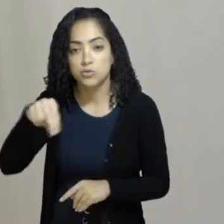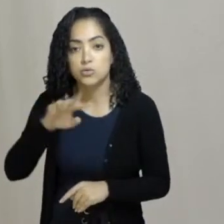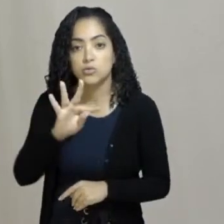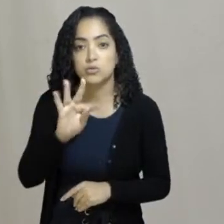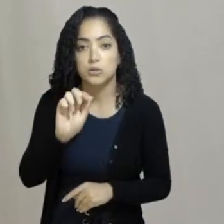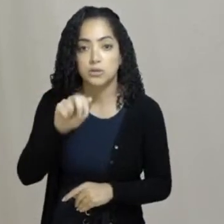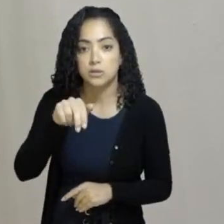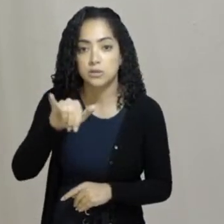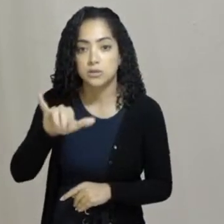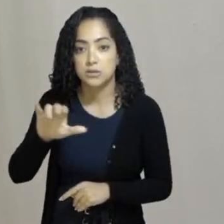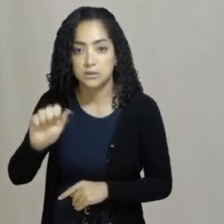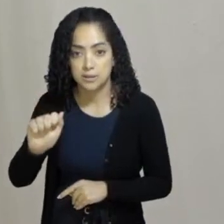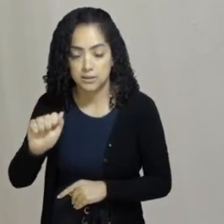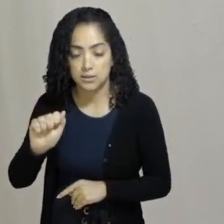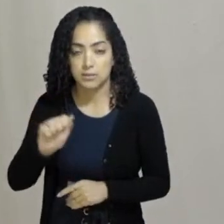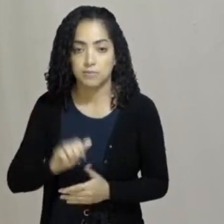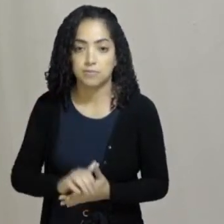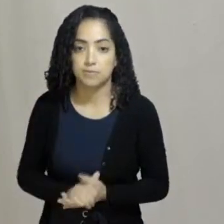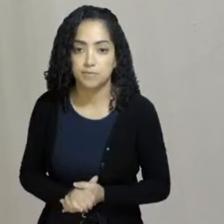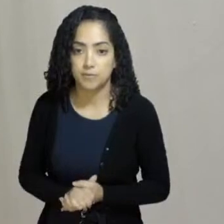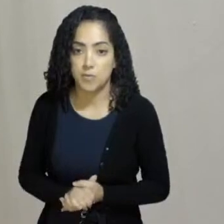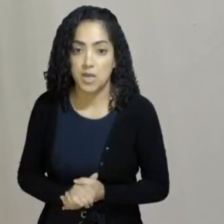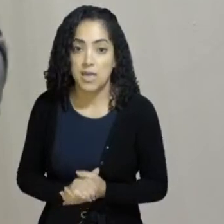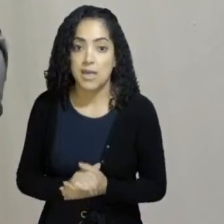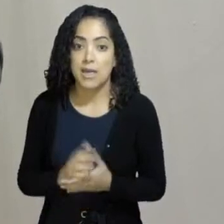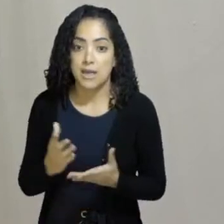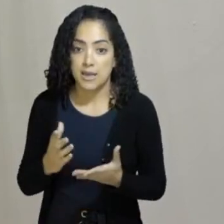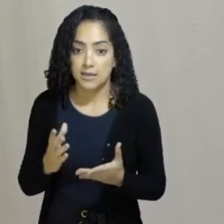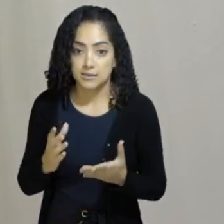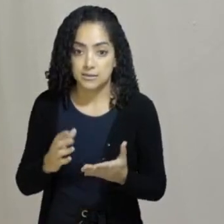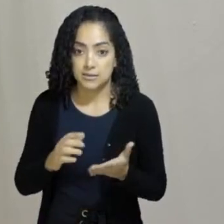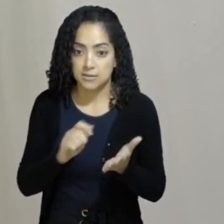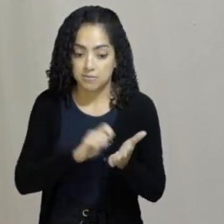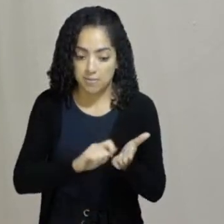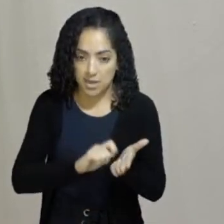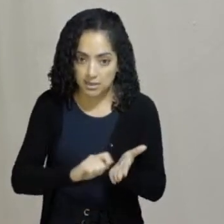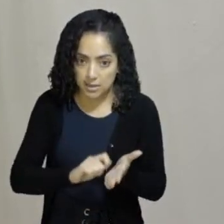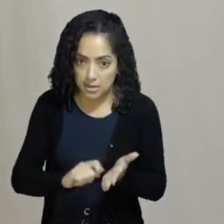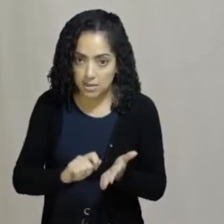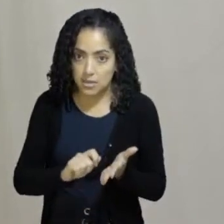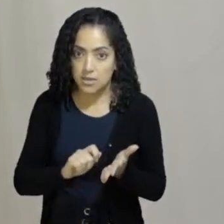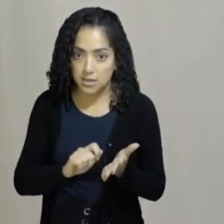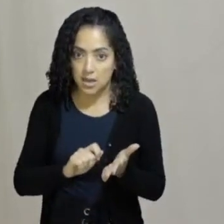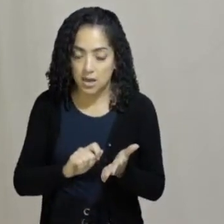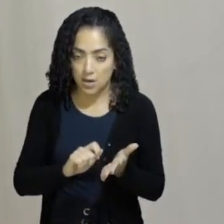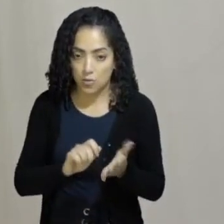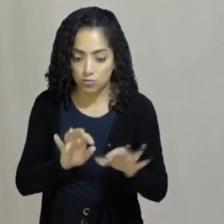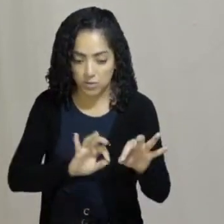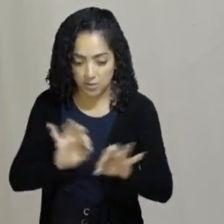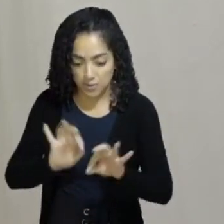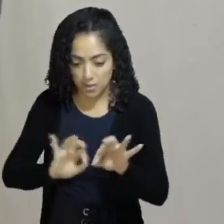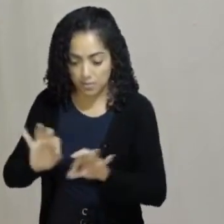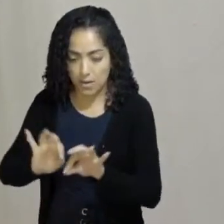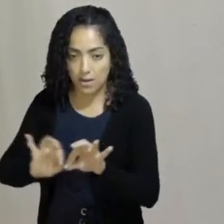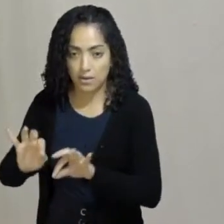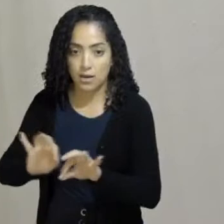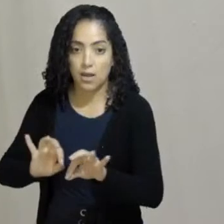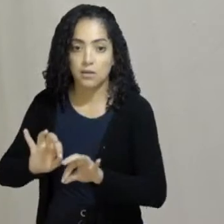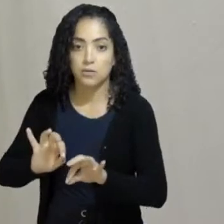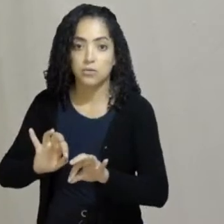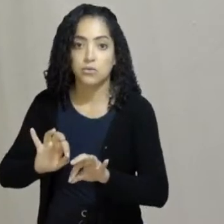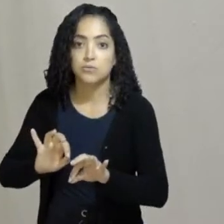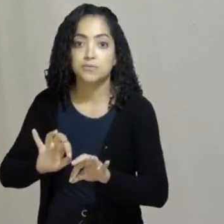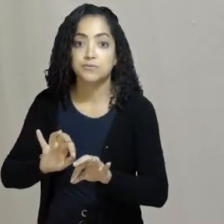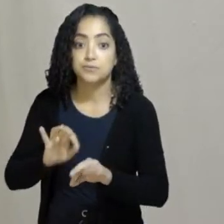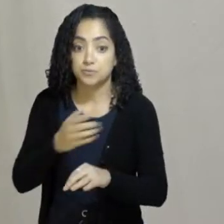Larsson do União Brasil esse material produzido por essa comissão eu quero dizer para